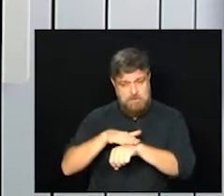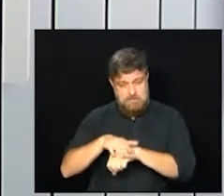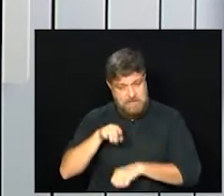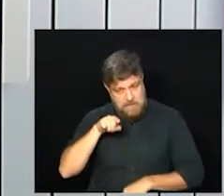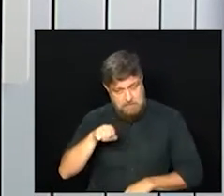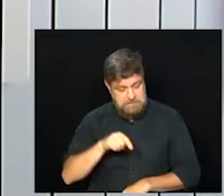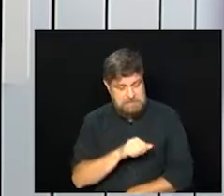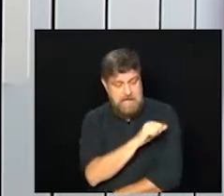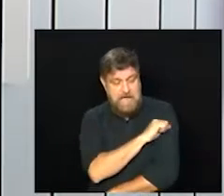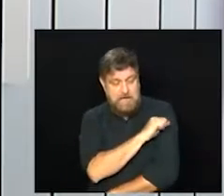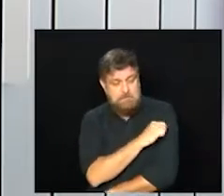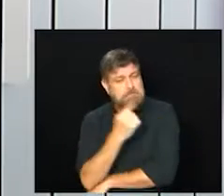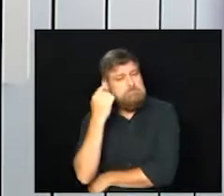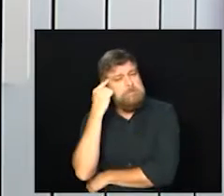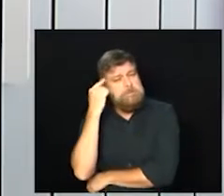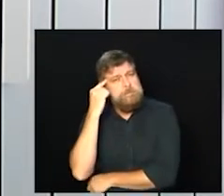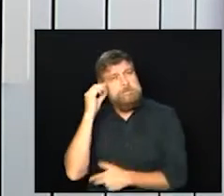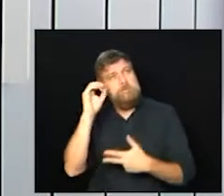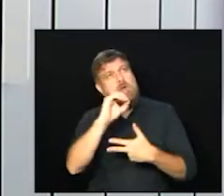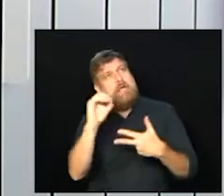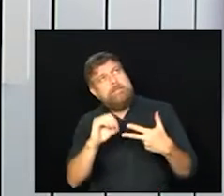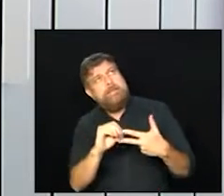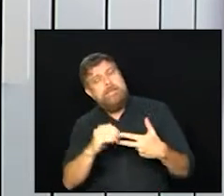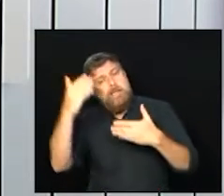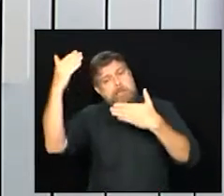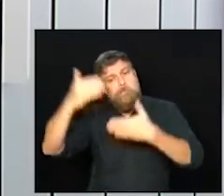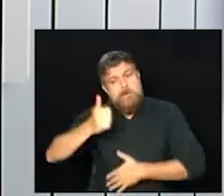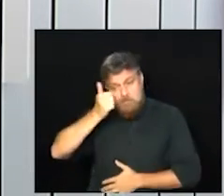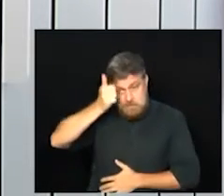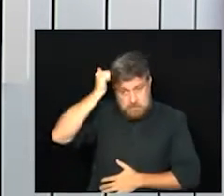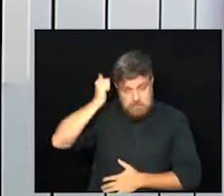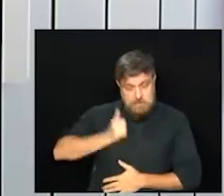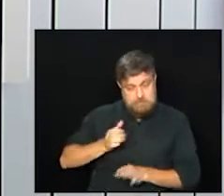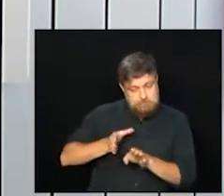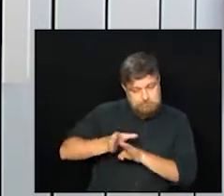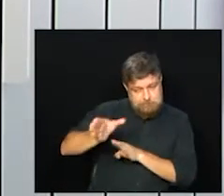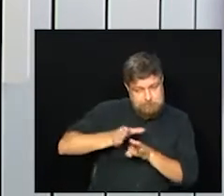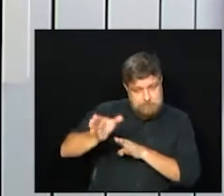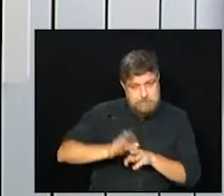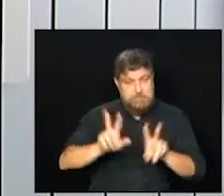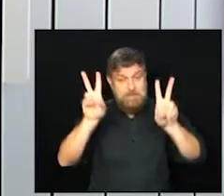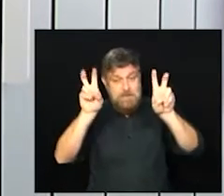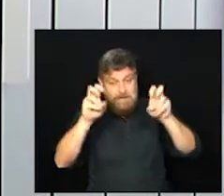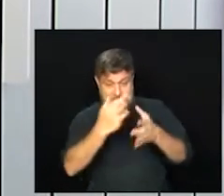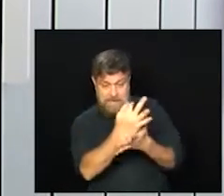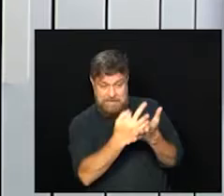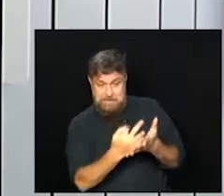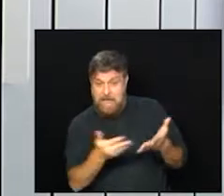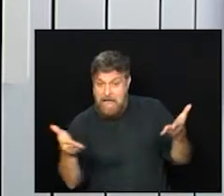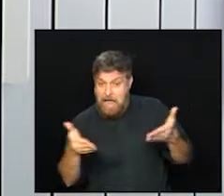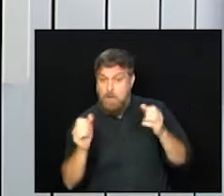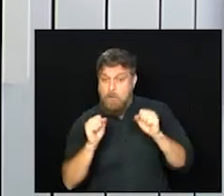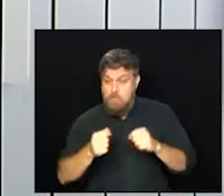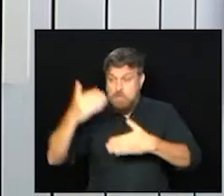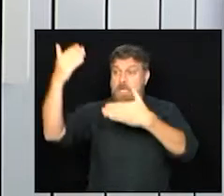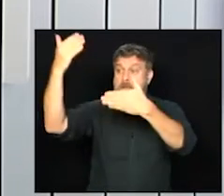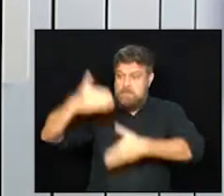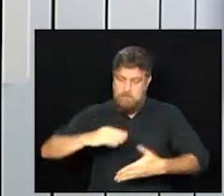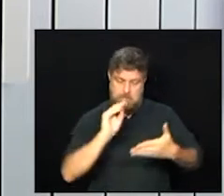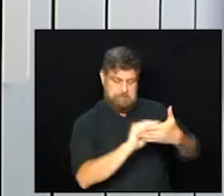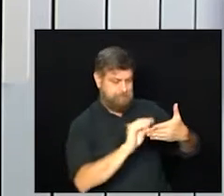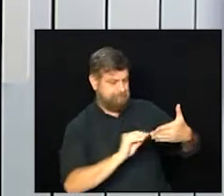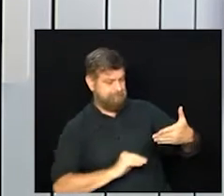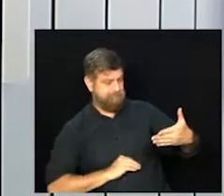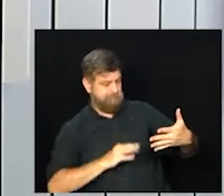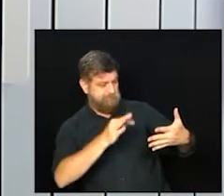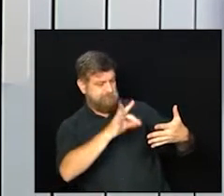viu? Você que está pensando em fazer o Enem, fazer vestibular, nós vamos falar sobre temas da atualidade que podem cair nesta